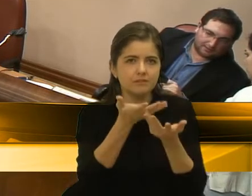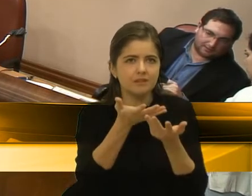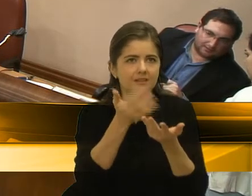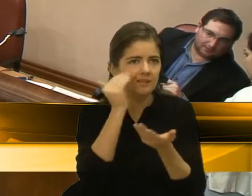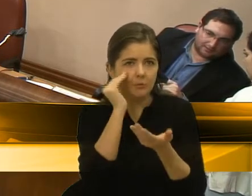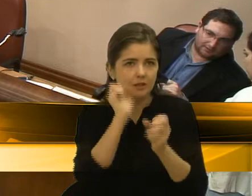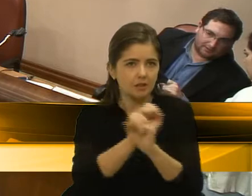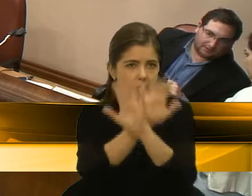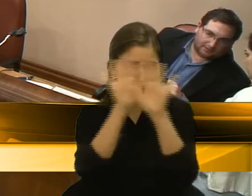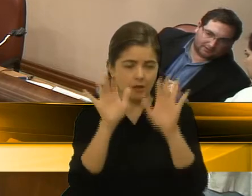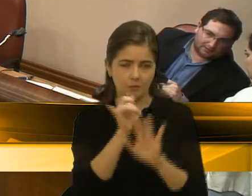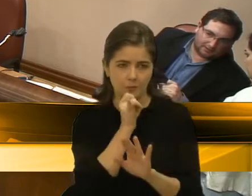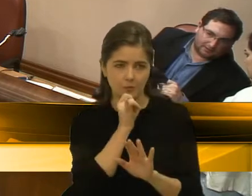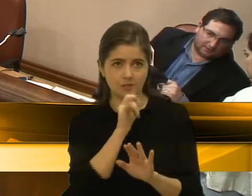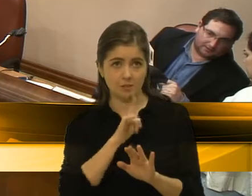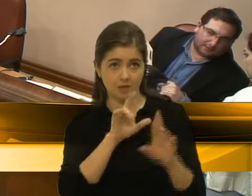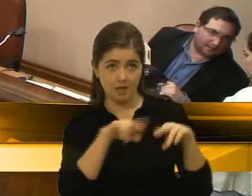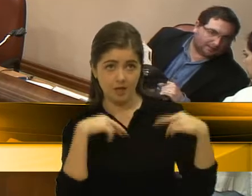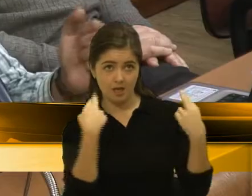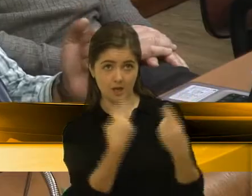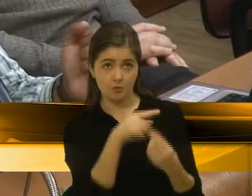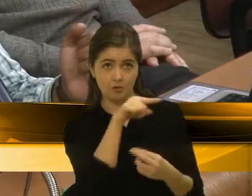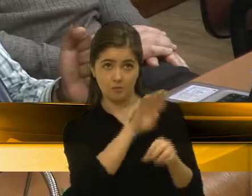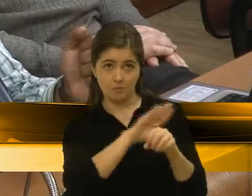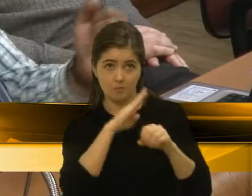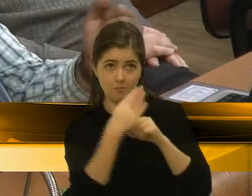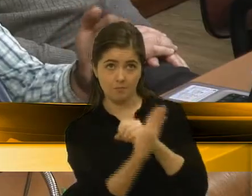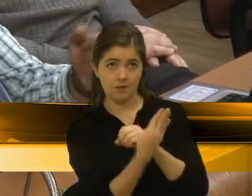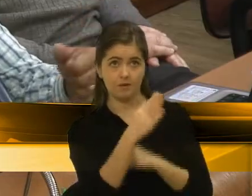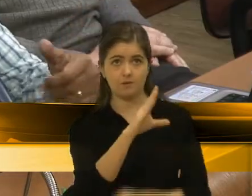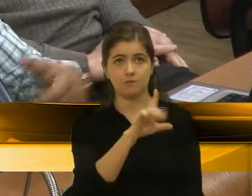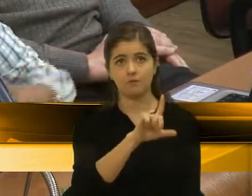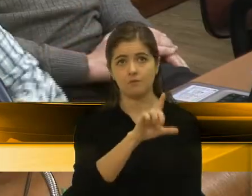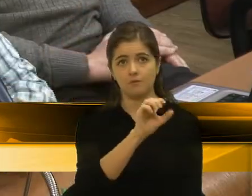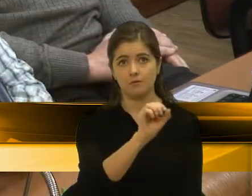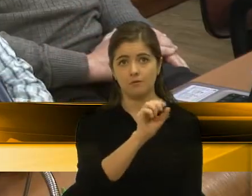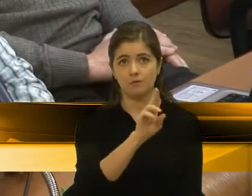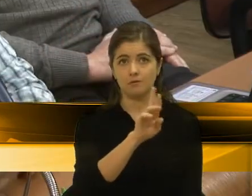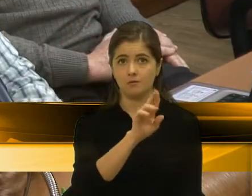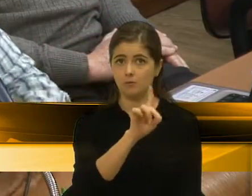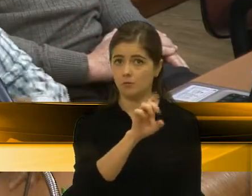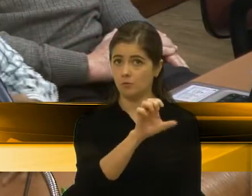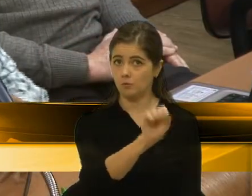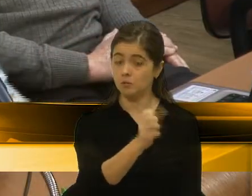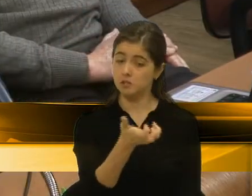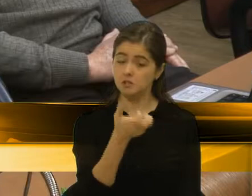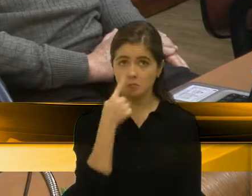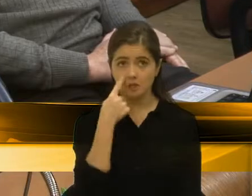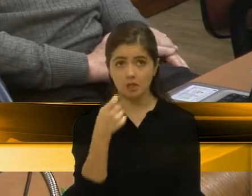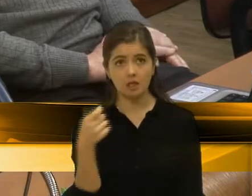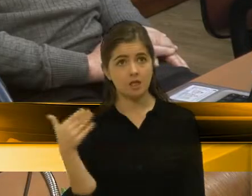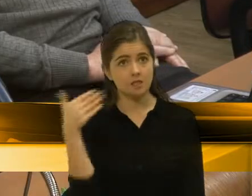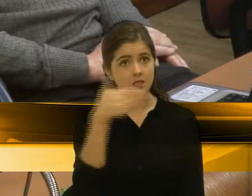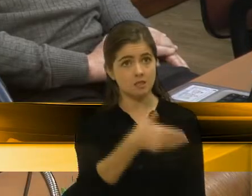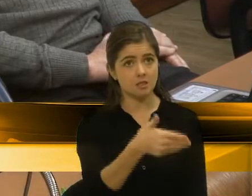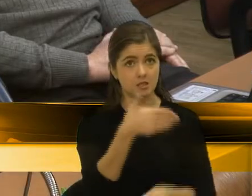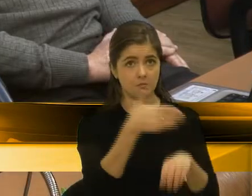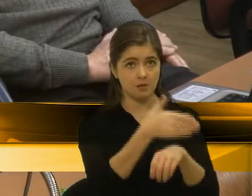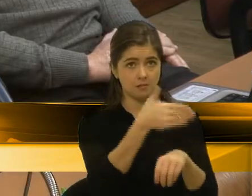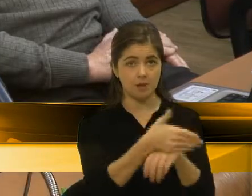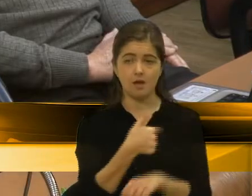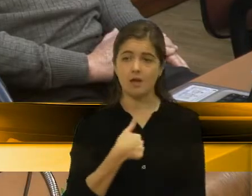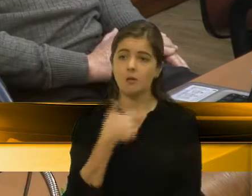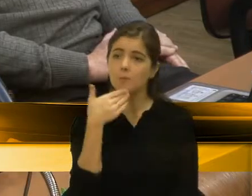na comunidade de Lourdes, eu tenho interesse em estar lá. Numa reunião que seja para decidir alguma coisa do bairro. Eu venho e